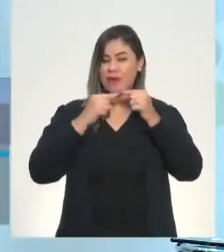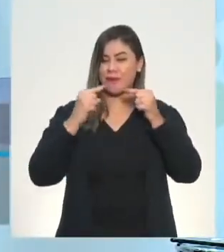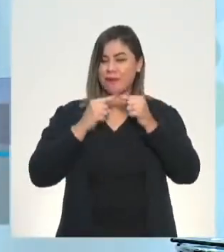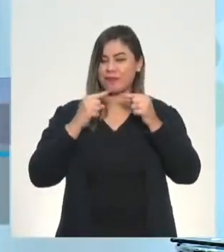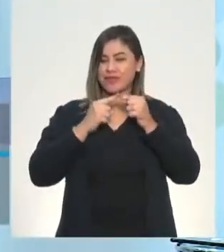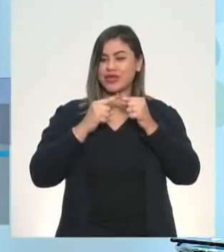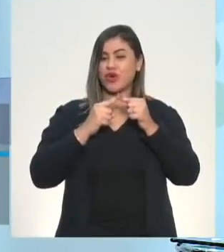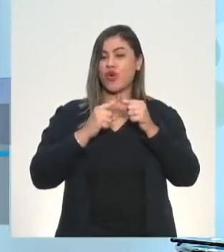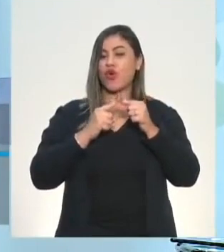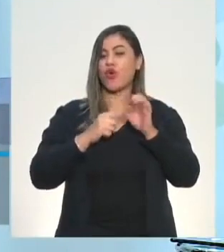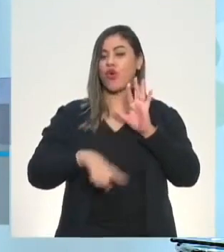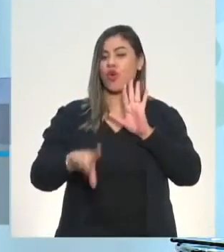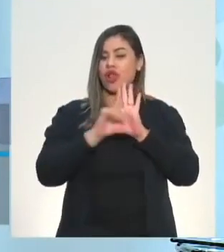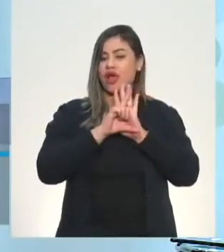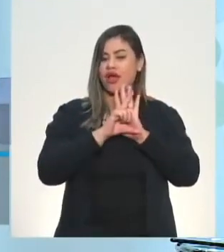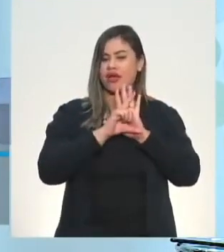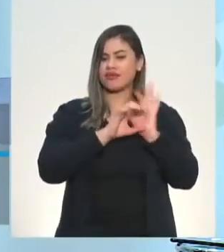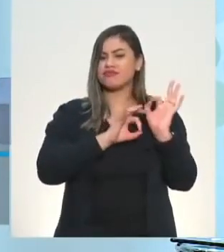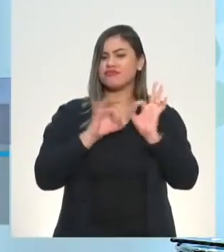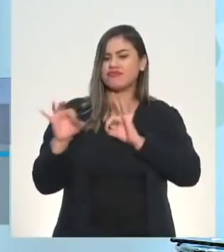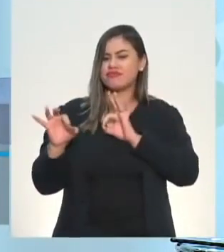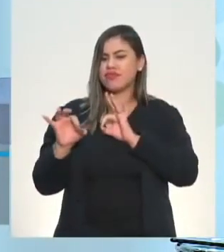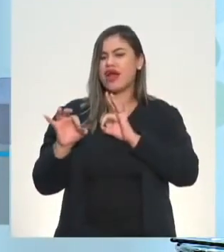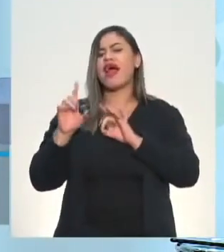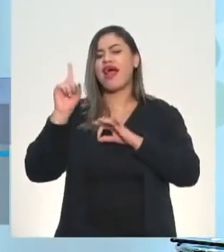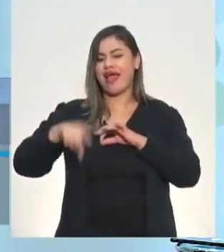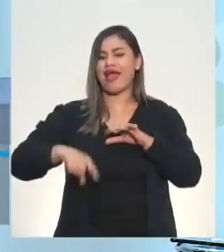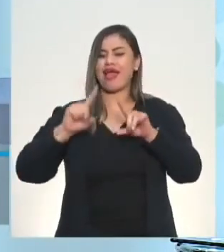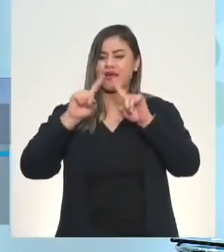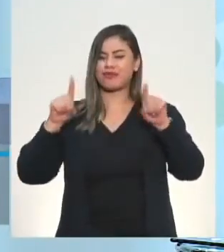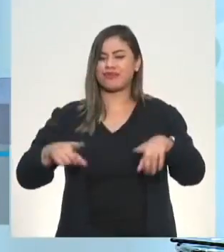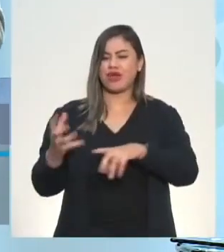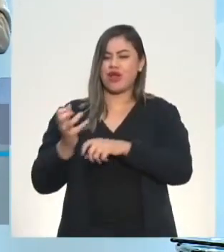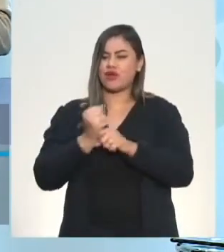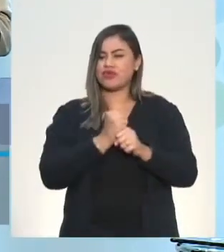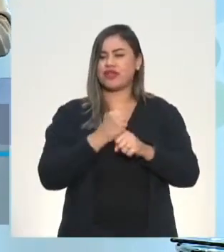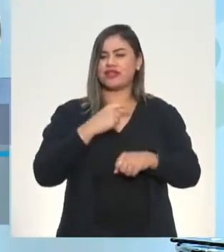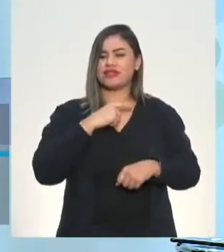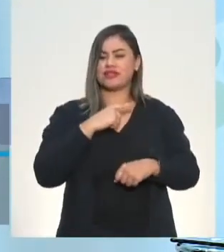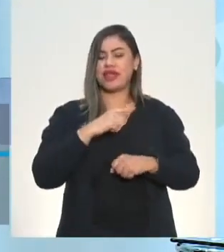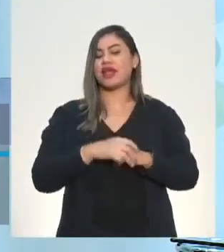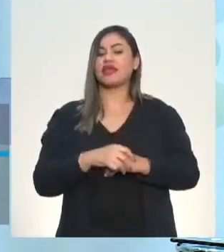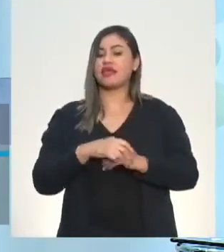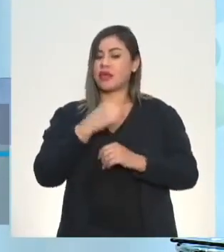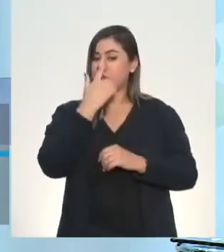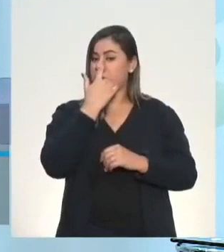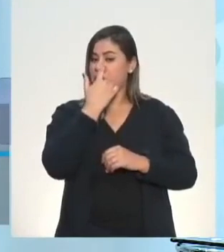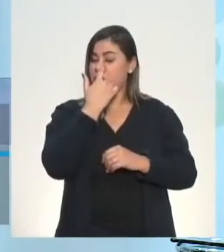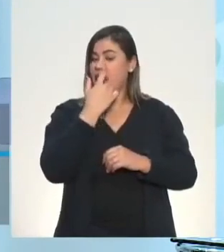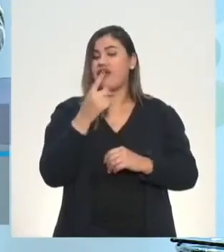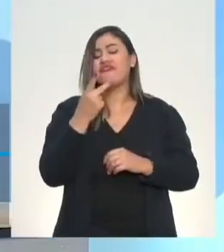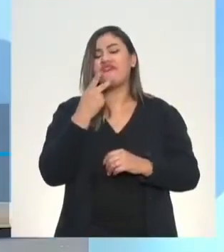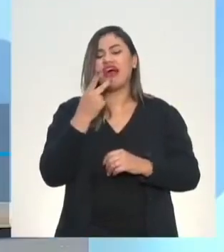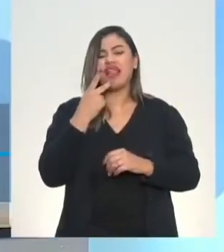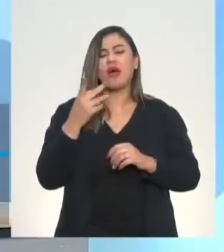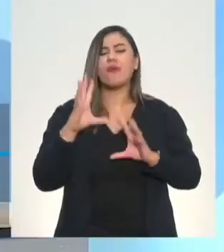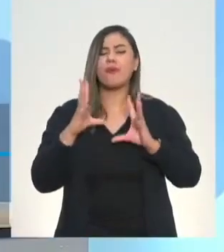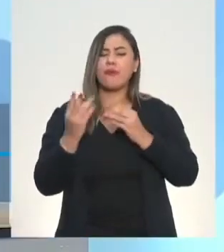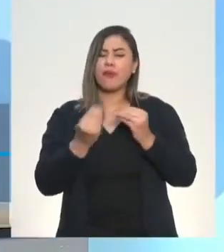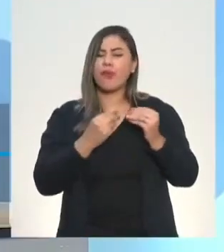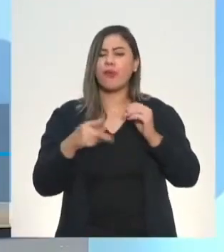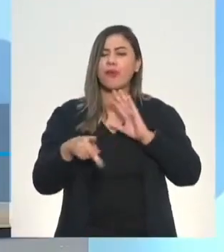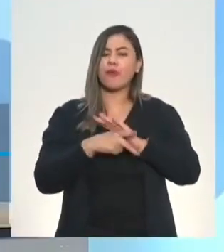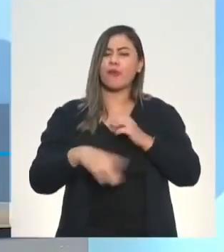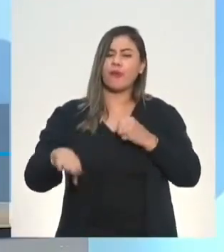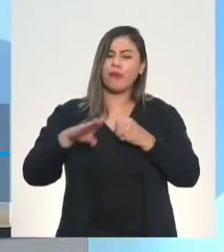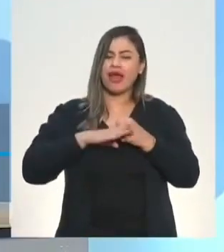chama de lei de formação, uma expressão algébrica mesmo. Né? A gente fala muito lei de formação lá no ensino médio, né? Que a gente trabalha um pouco a